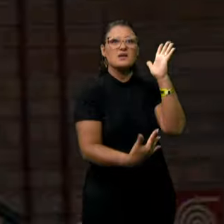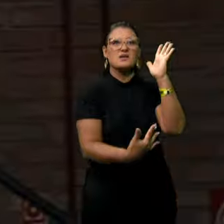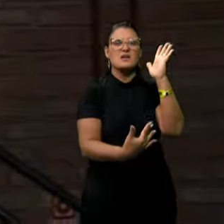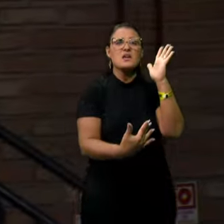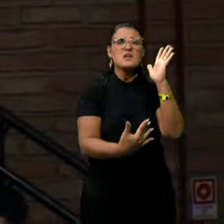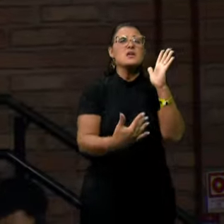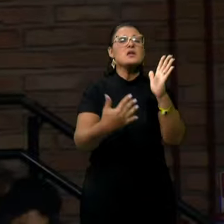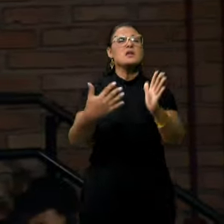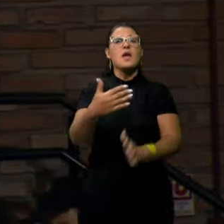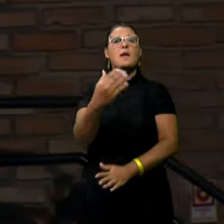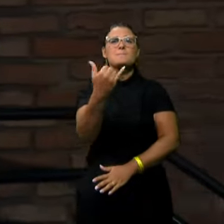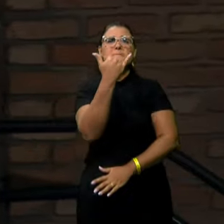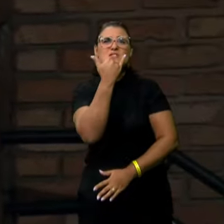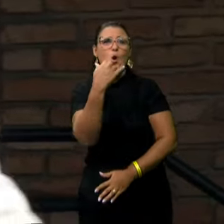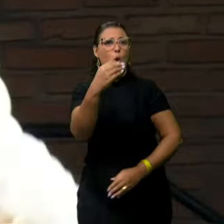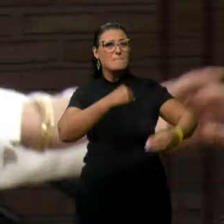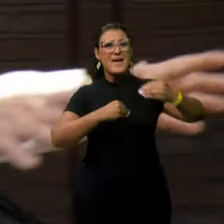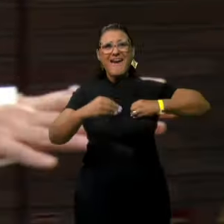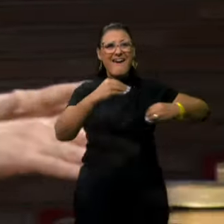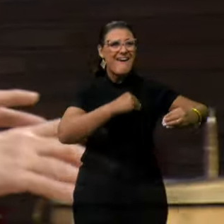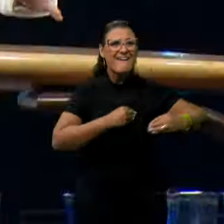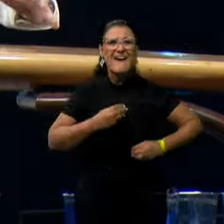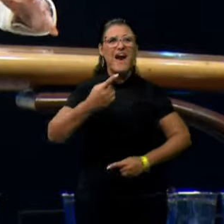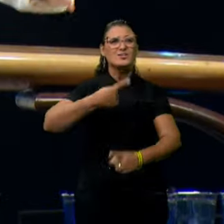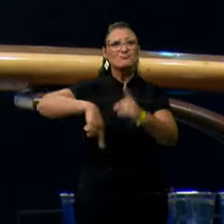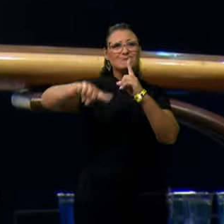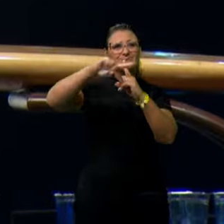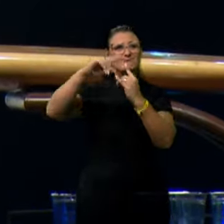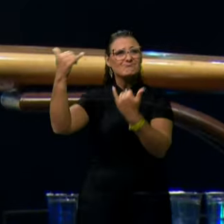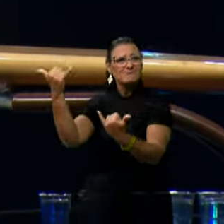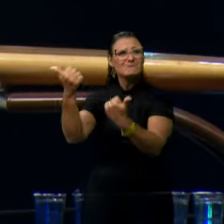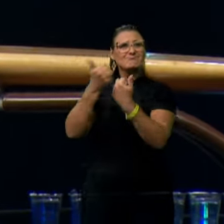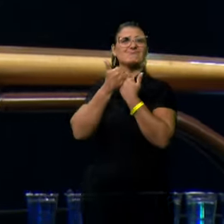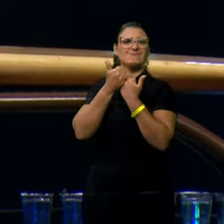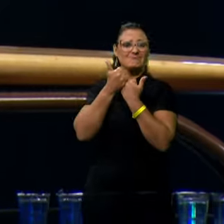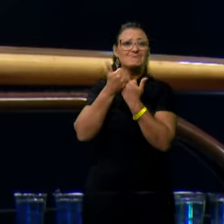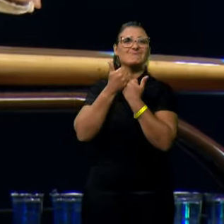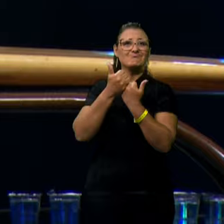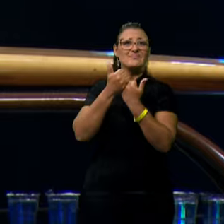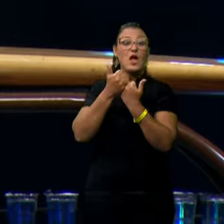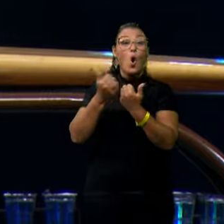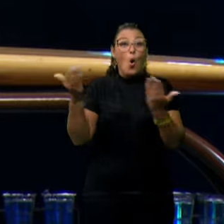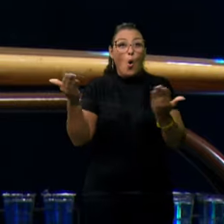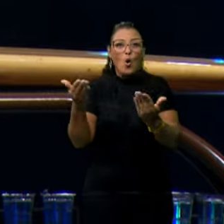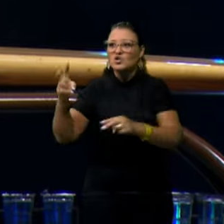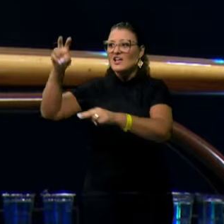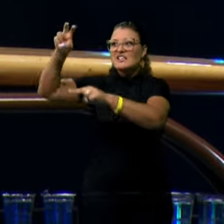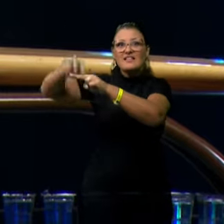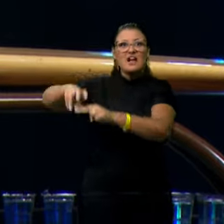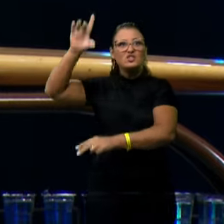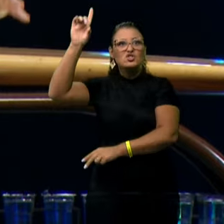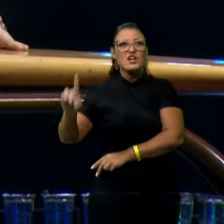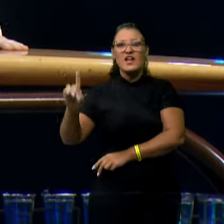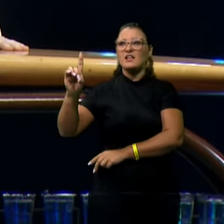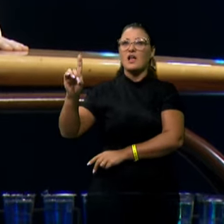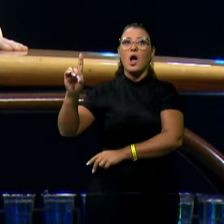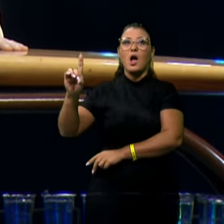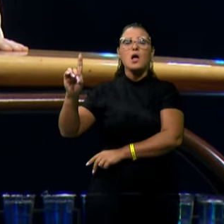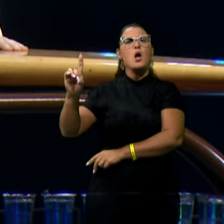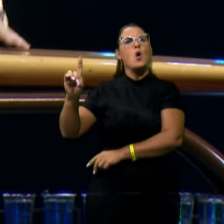e nossas iniquidade e não ficou só nisso ele sentou na aresta do Pai com poder e autoridade